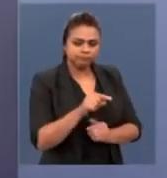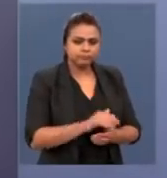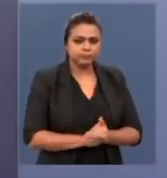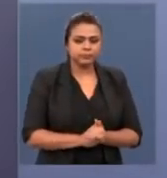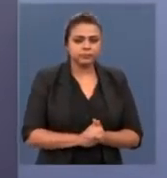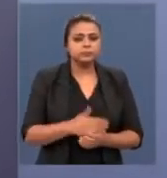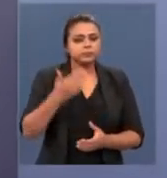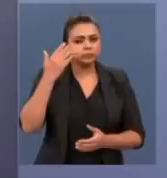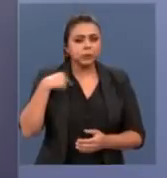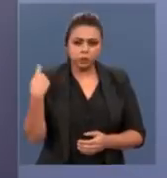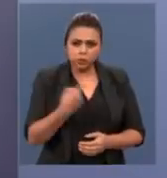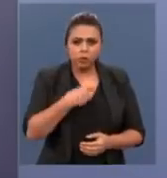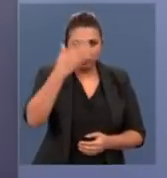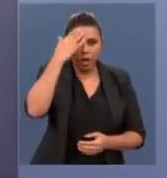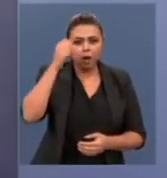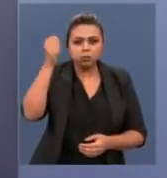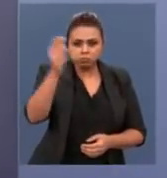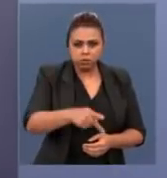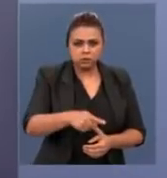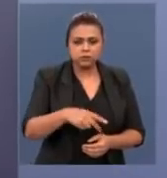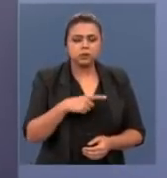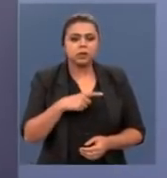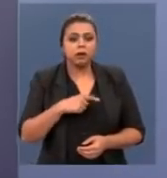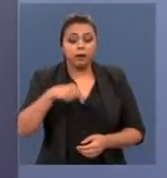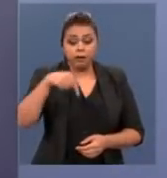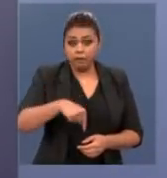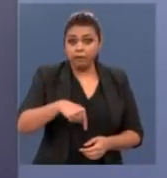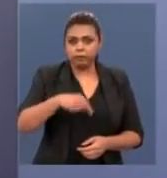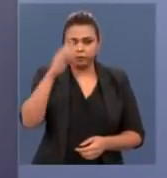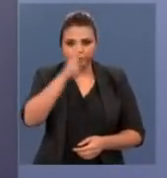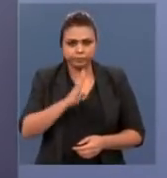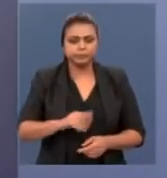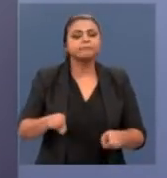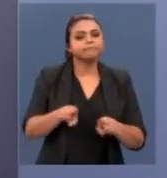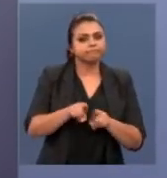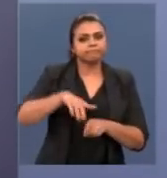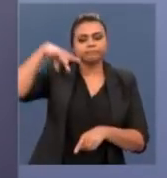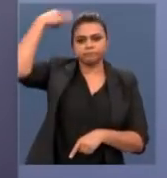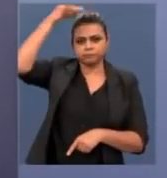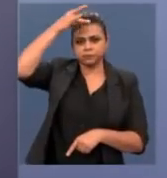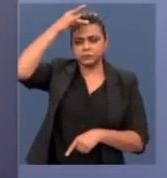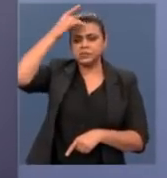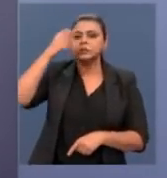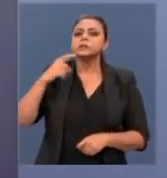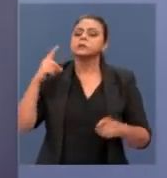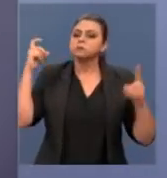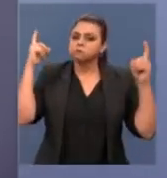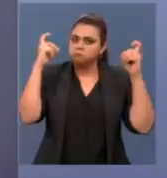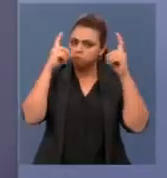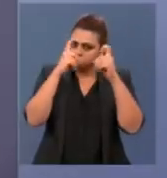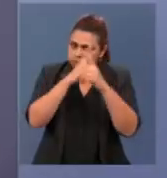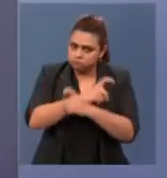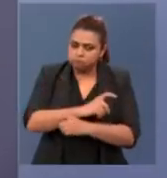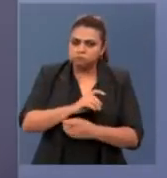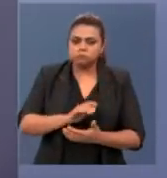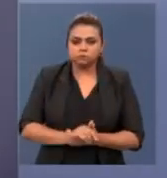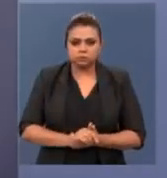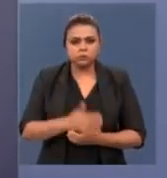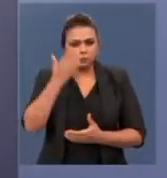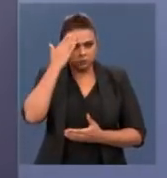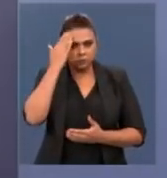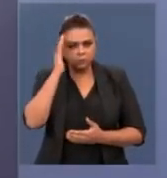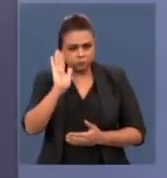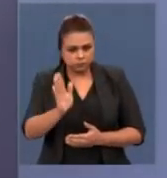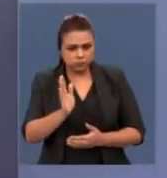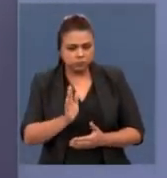nós sabemos que a previdência no país e no estado tá passando por muita dificuldade certo